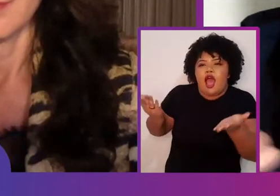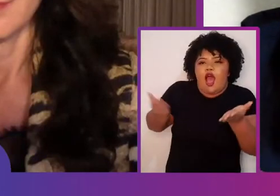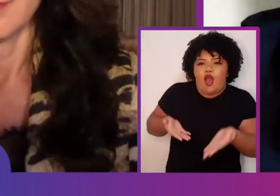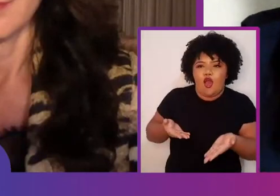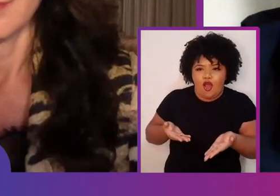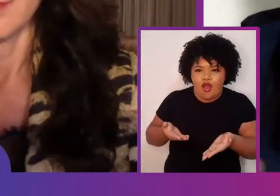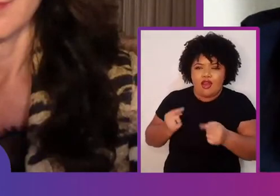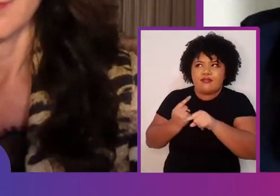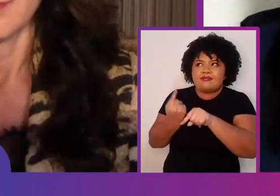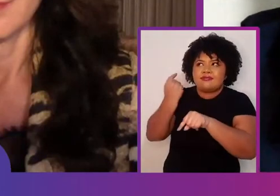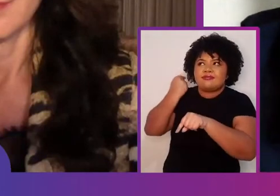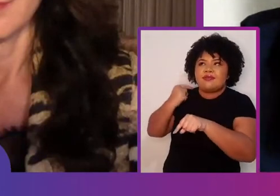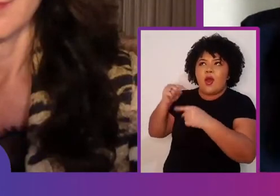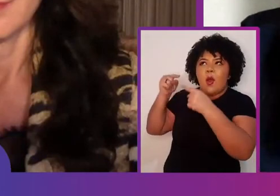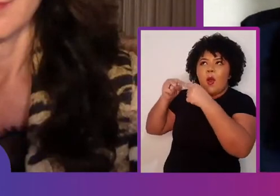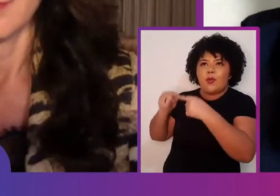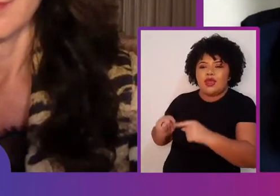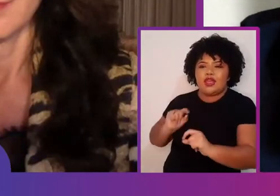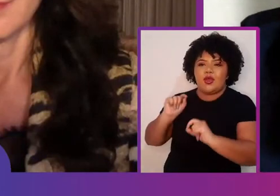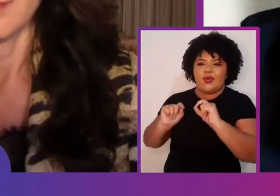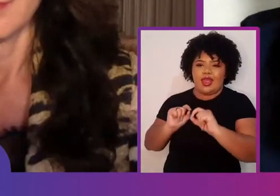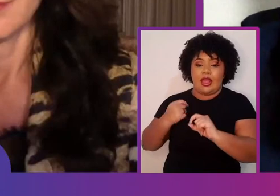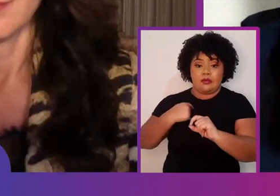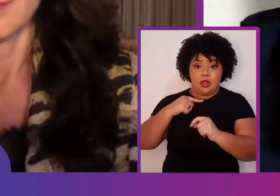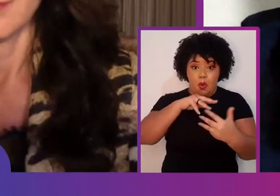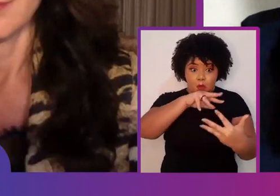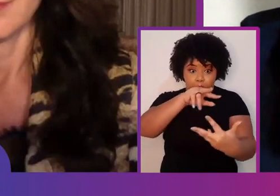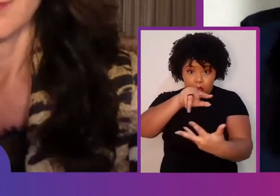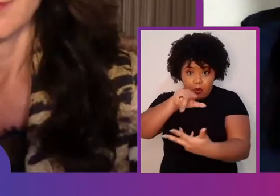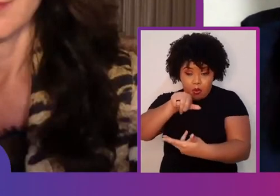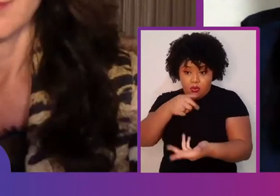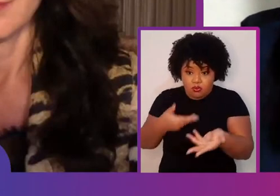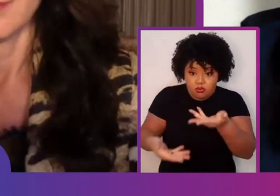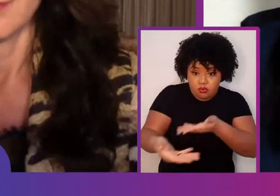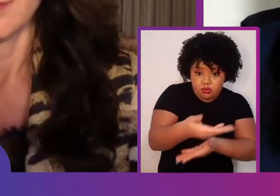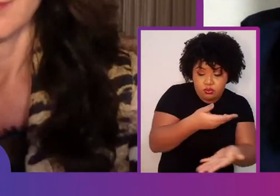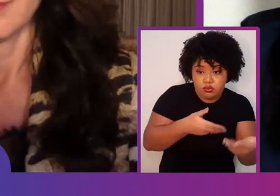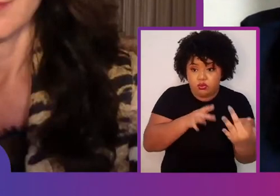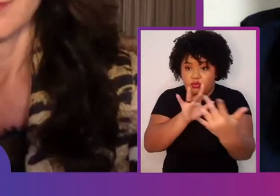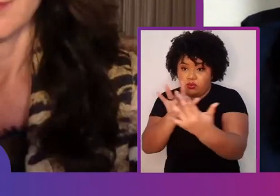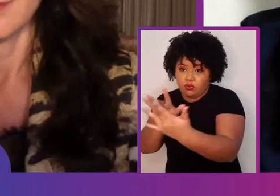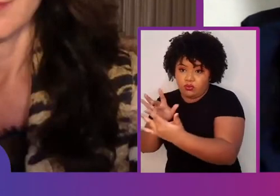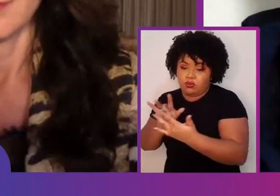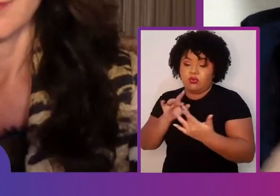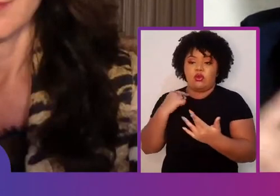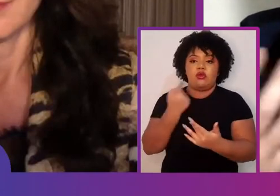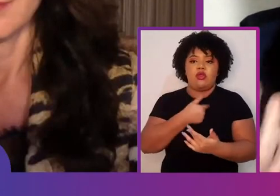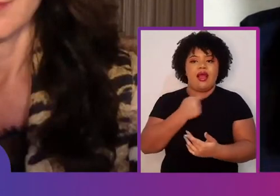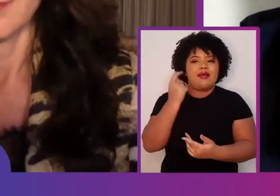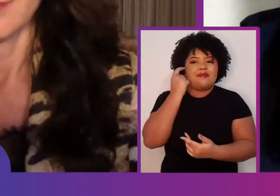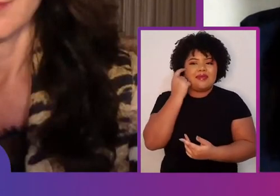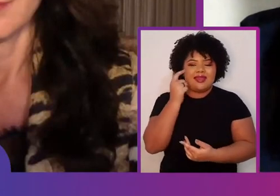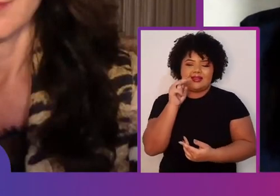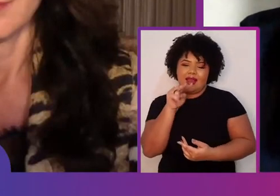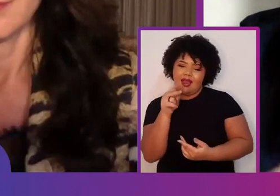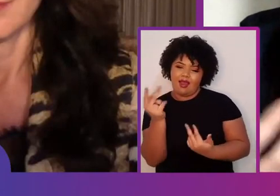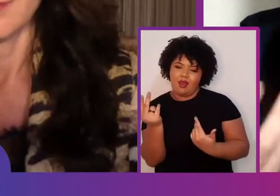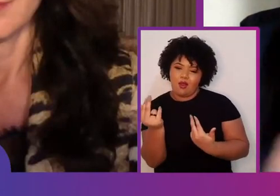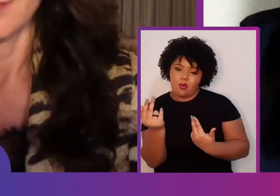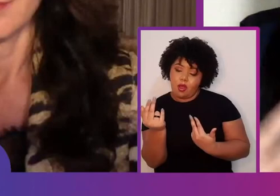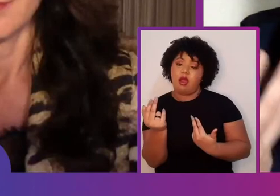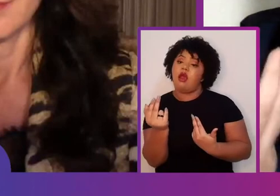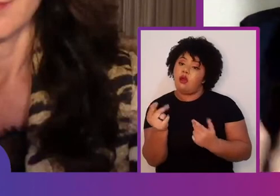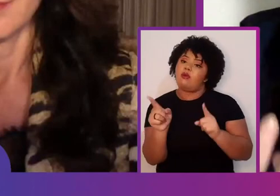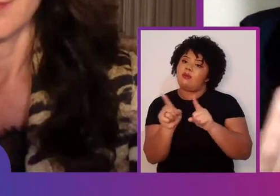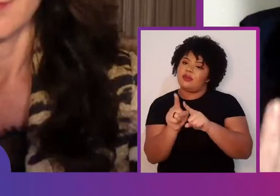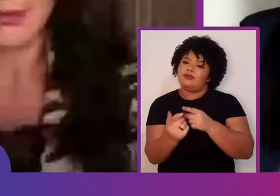que é relativamente simples, que a gente compartilha com animais muito simples na natureza, e ao mesmo tempo essa enorme